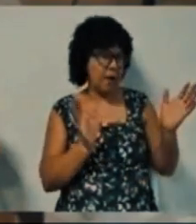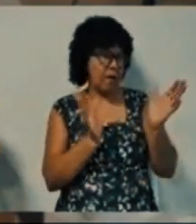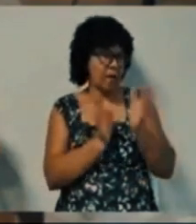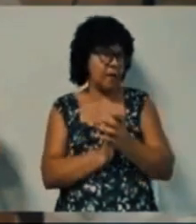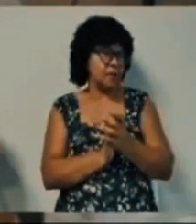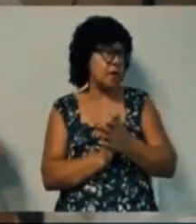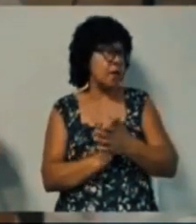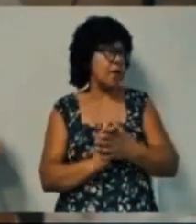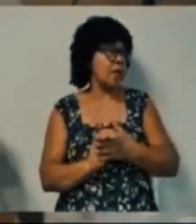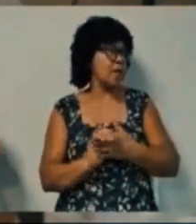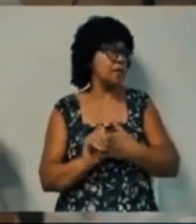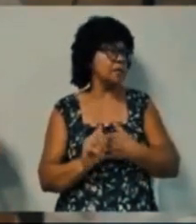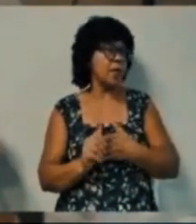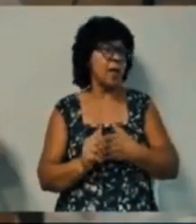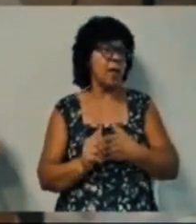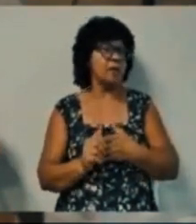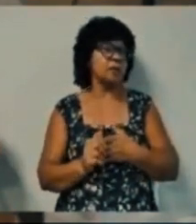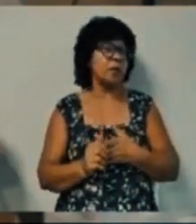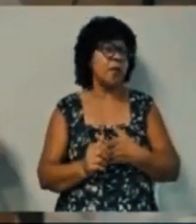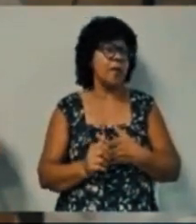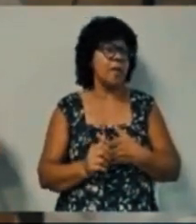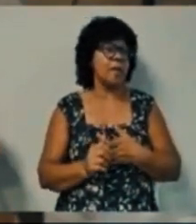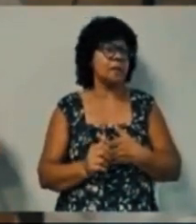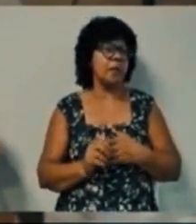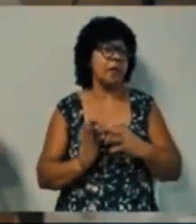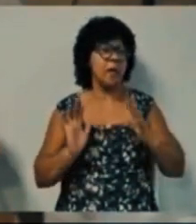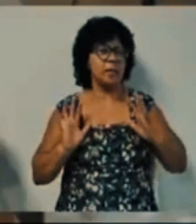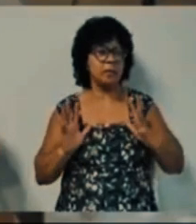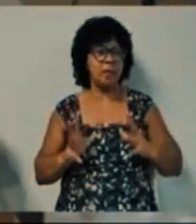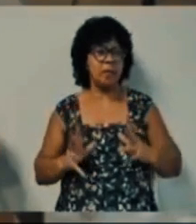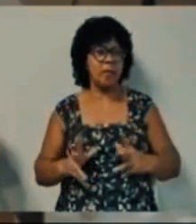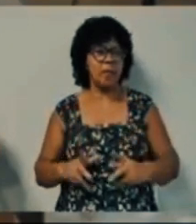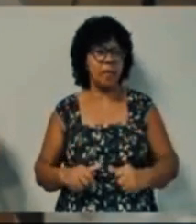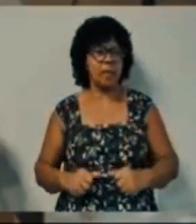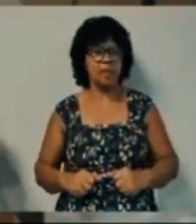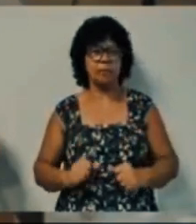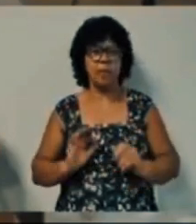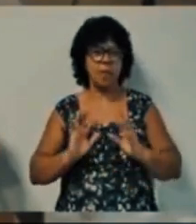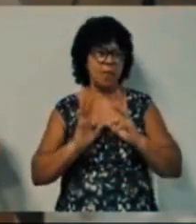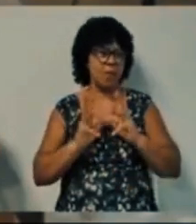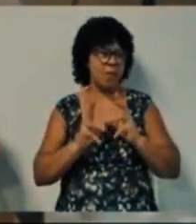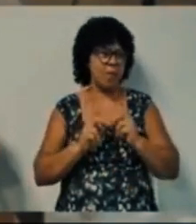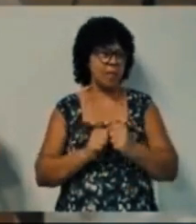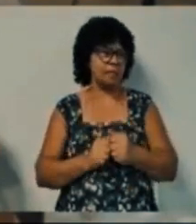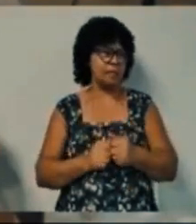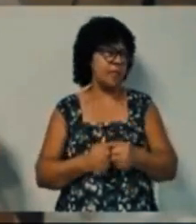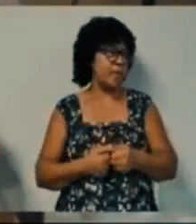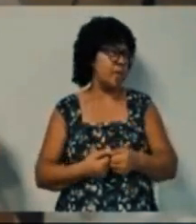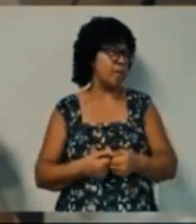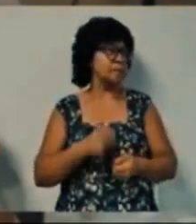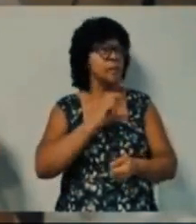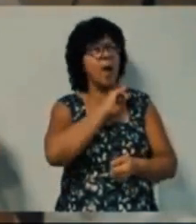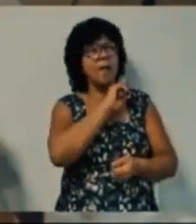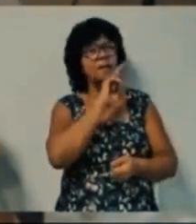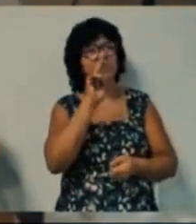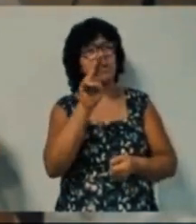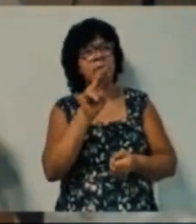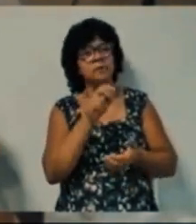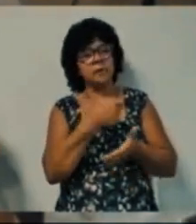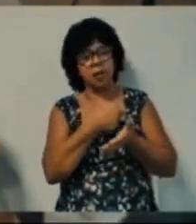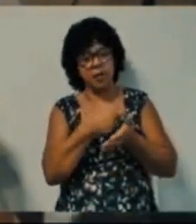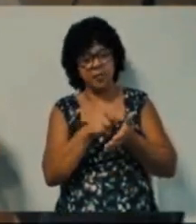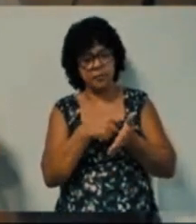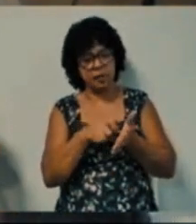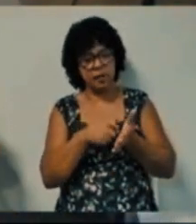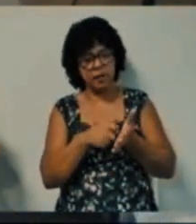Oh, lava no Teu sangue precioso. E escreve, Senhor, o seu nome no livro da